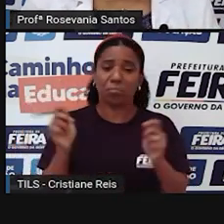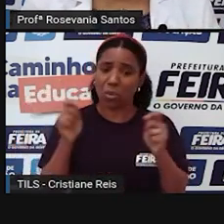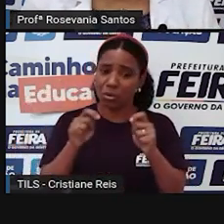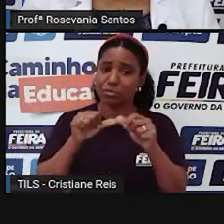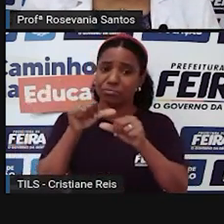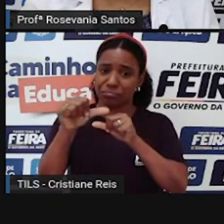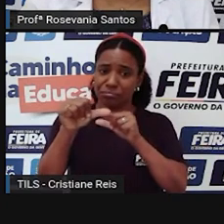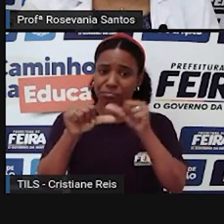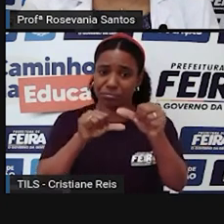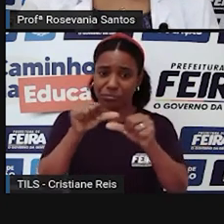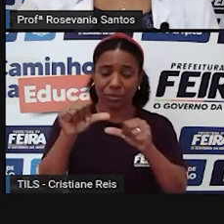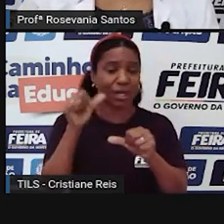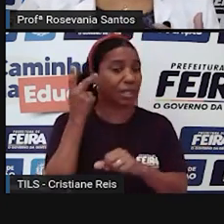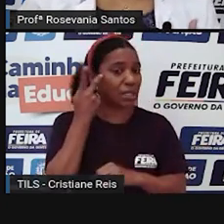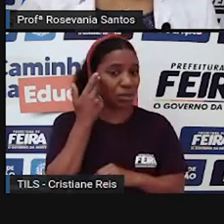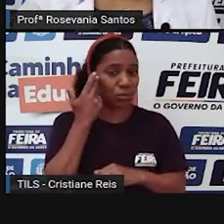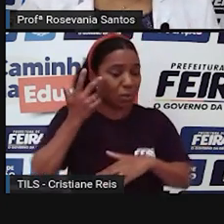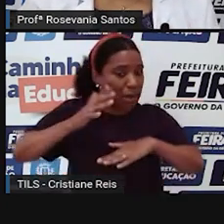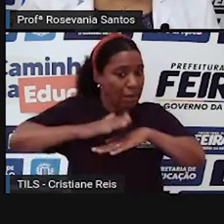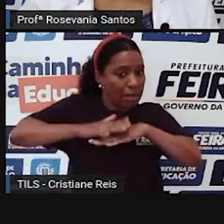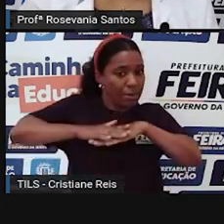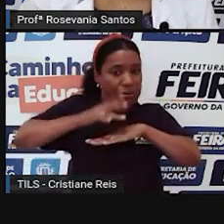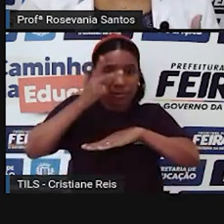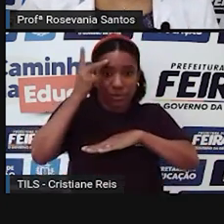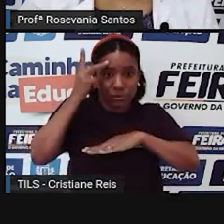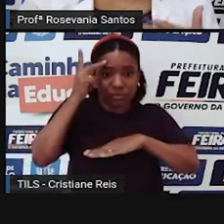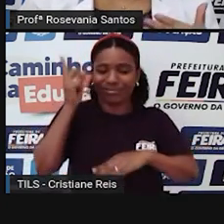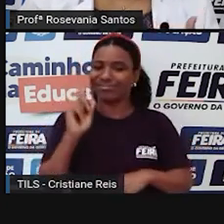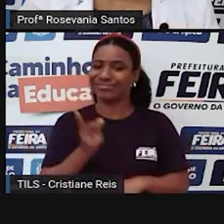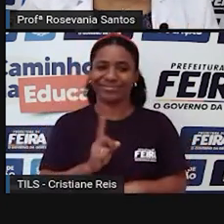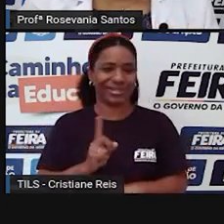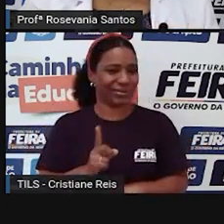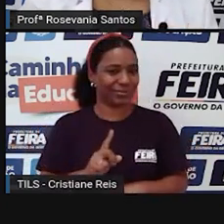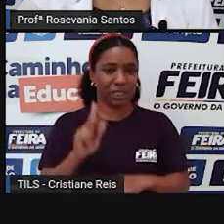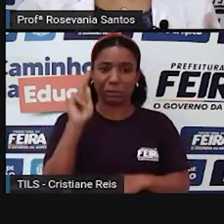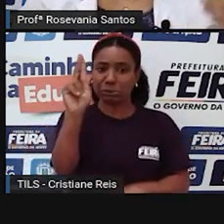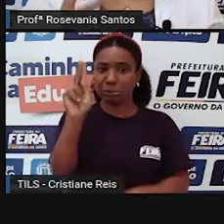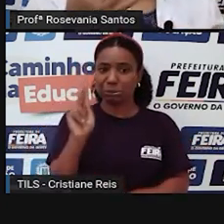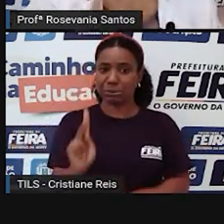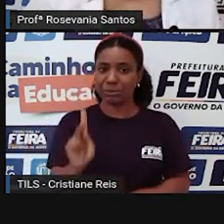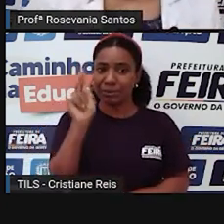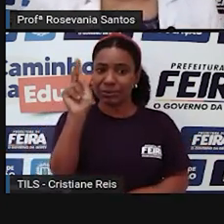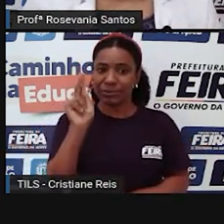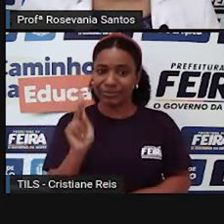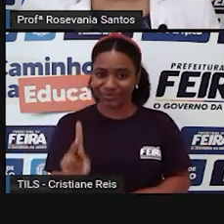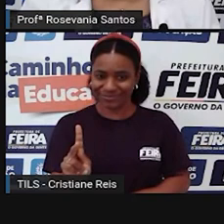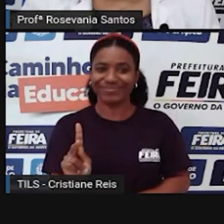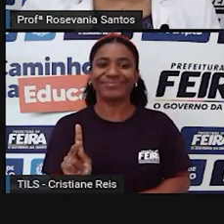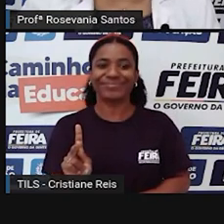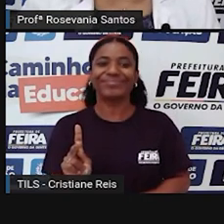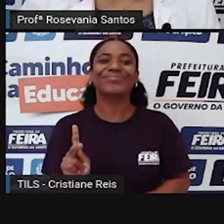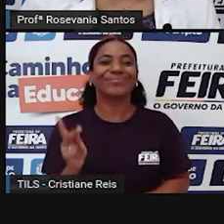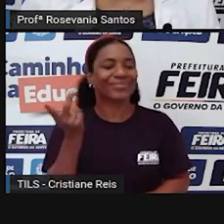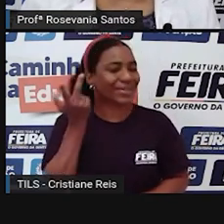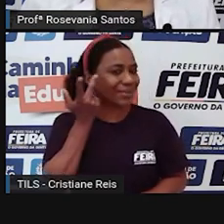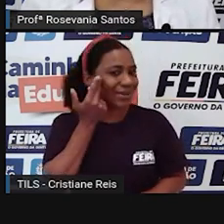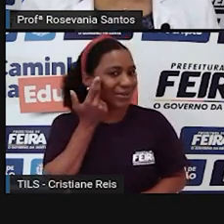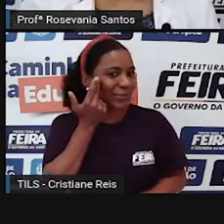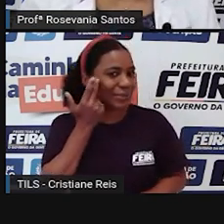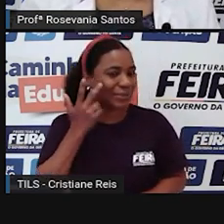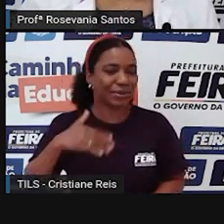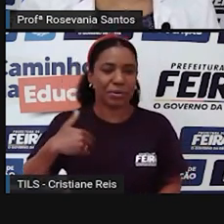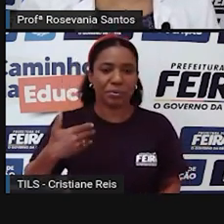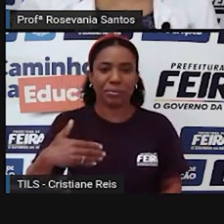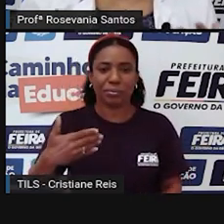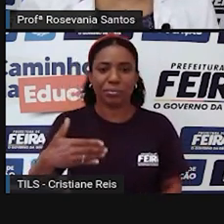ser alterada e nesse caso aí ela foi alterada por um outro elemento natural. Quem alterou